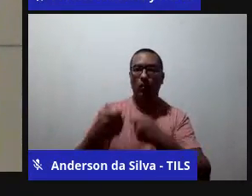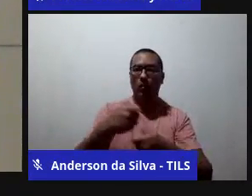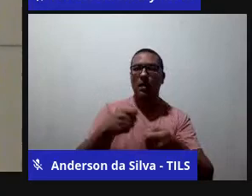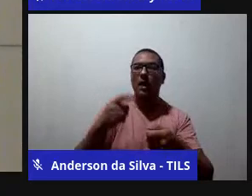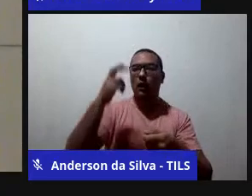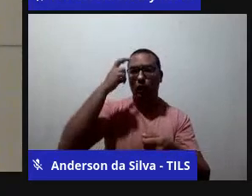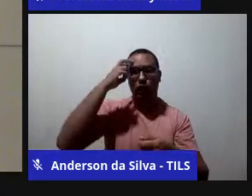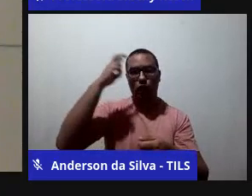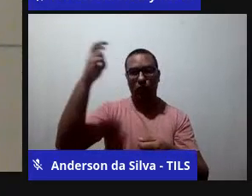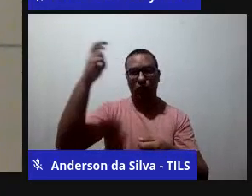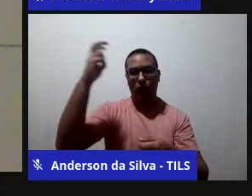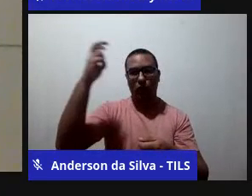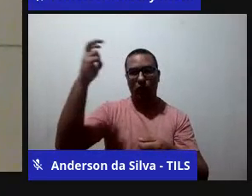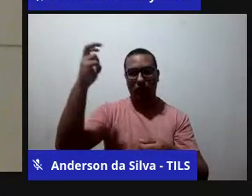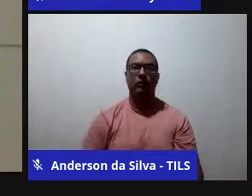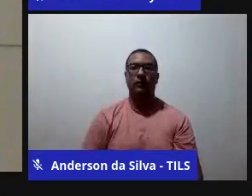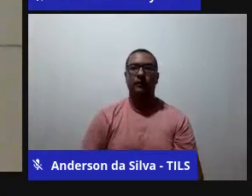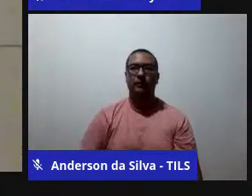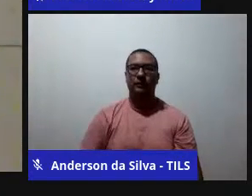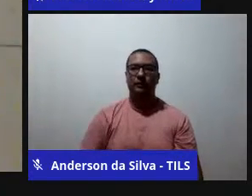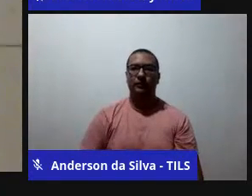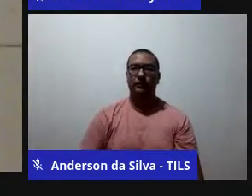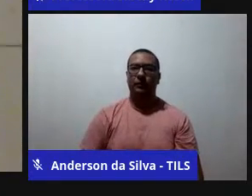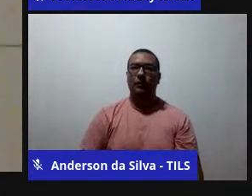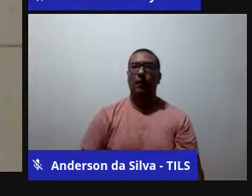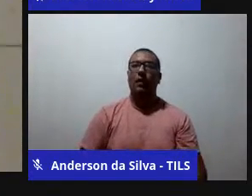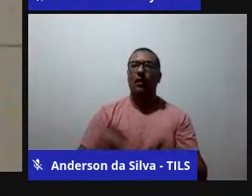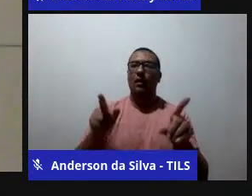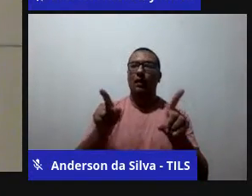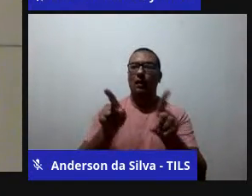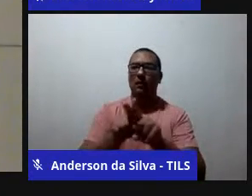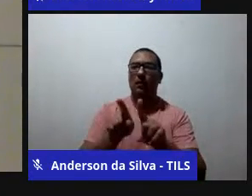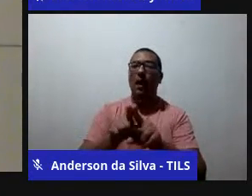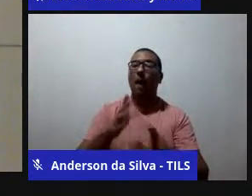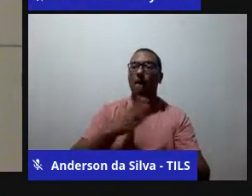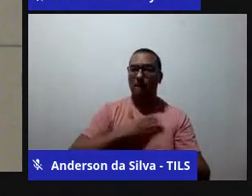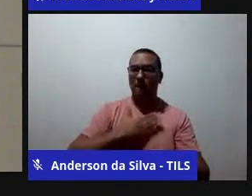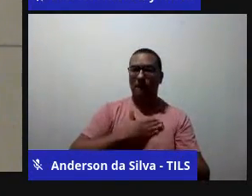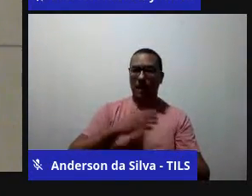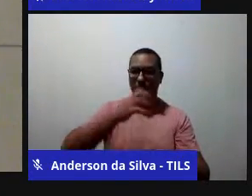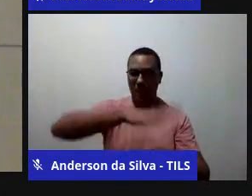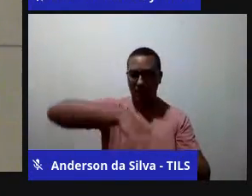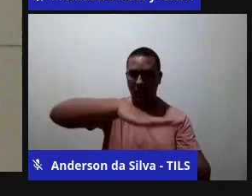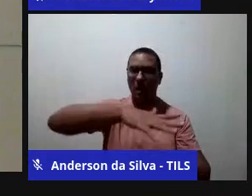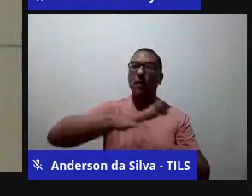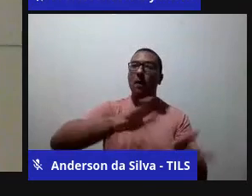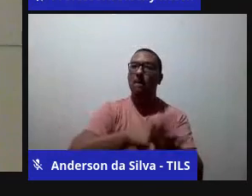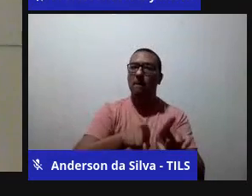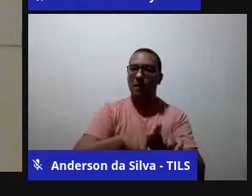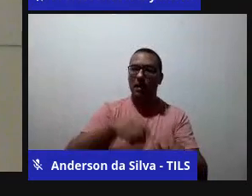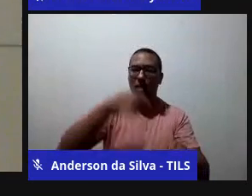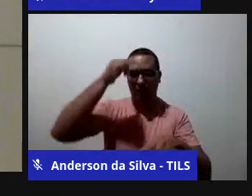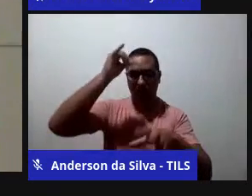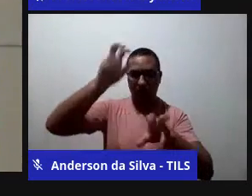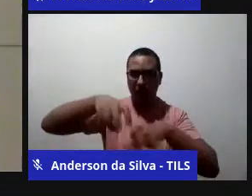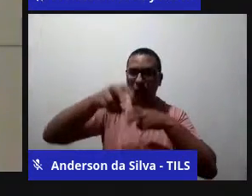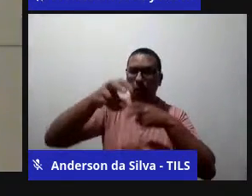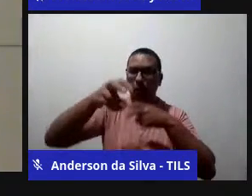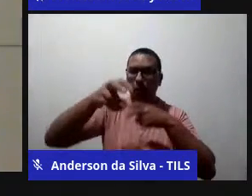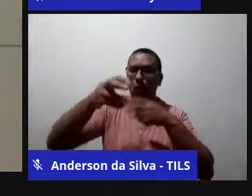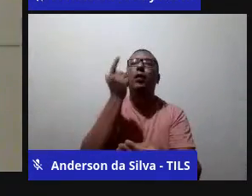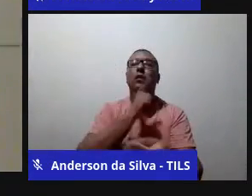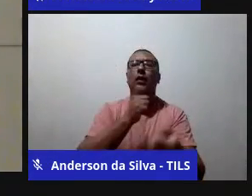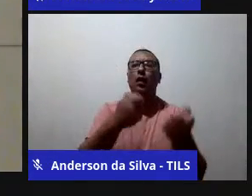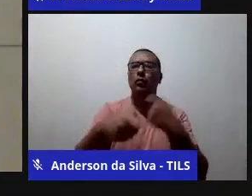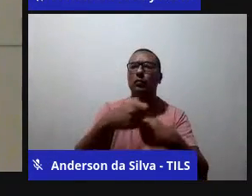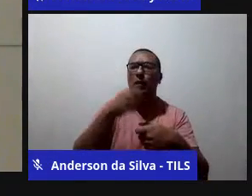buscar para a minha região, para a minha cidade, para o meu campo, uma economia mais inteligente. O que é uma economia